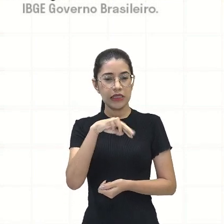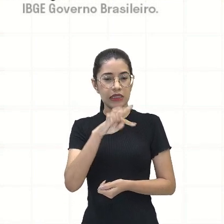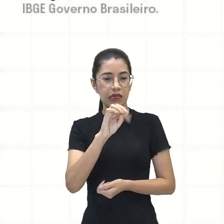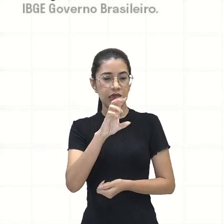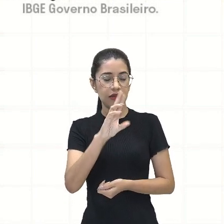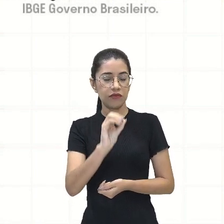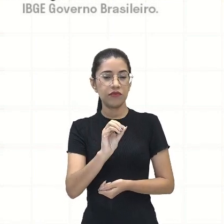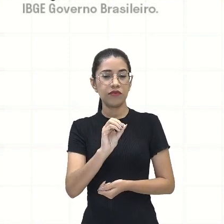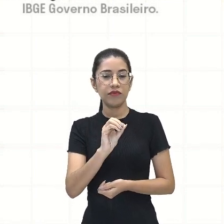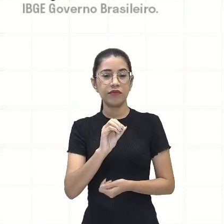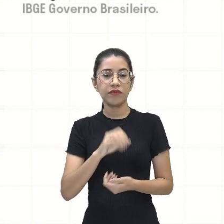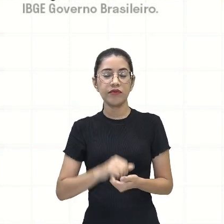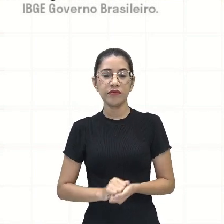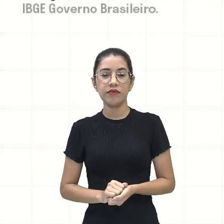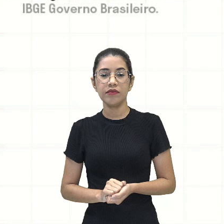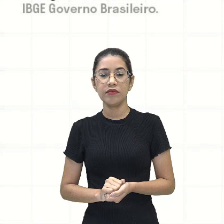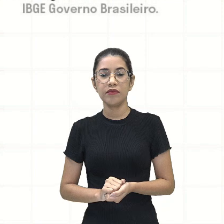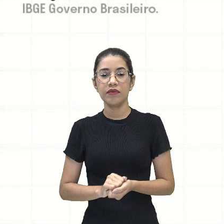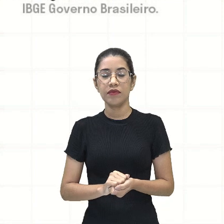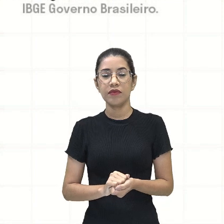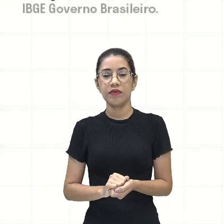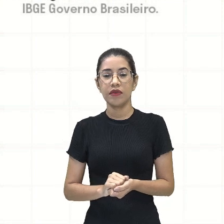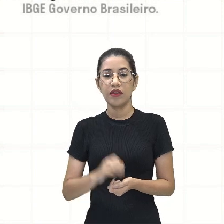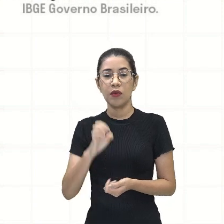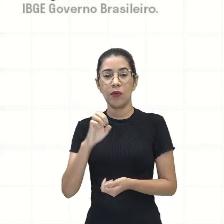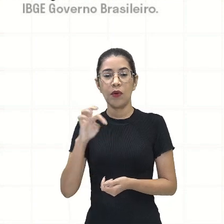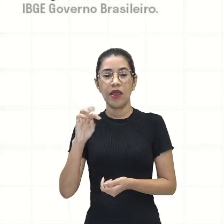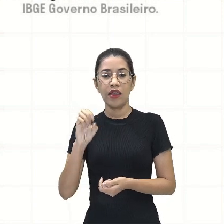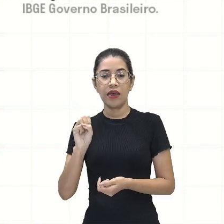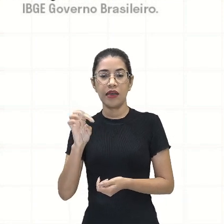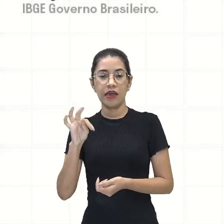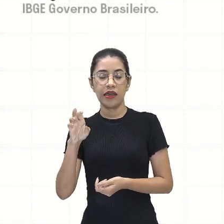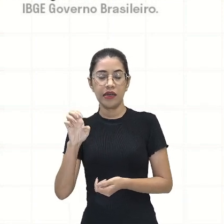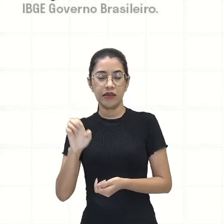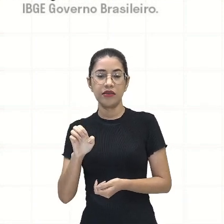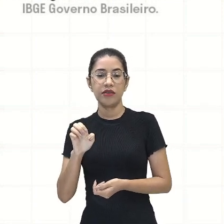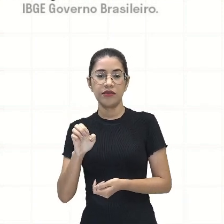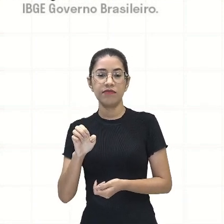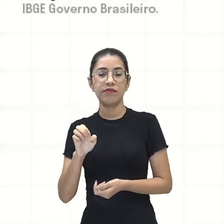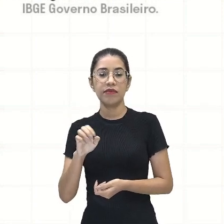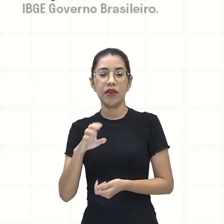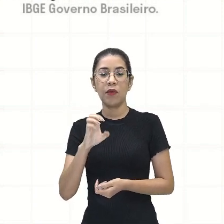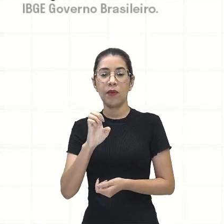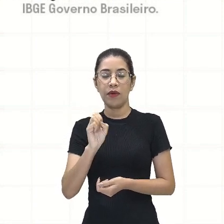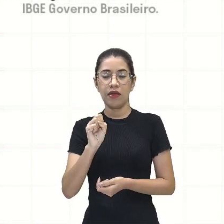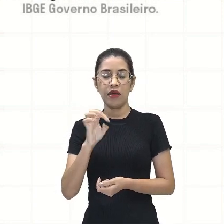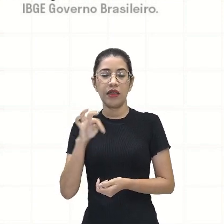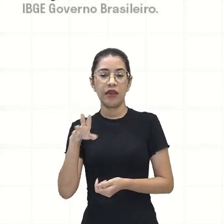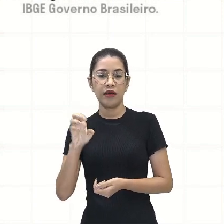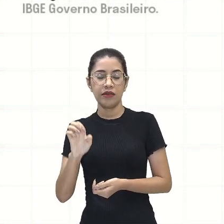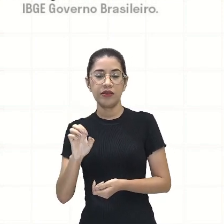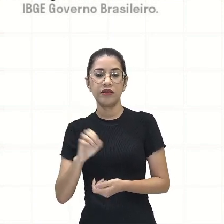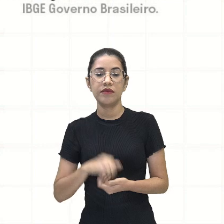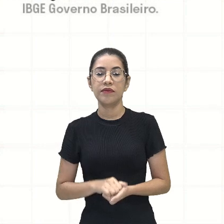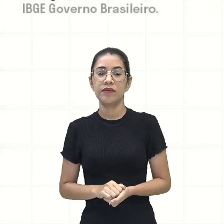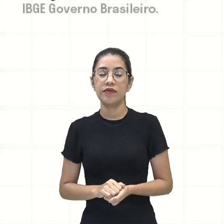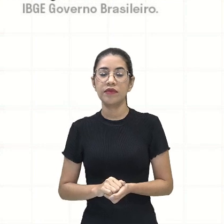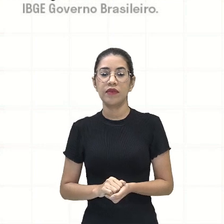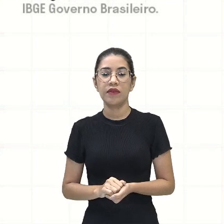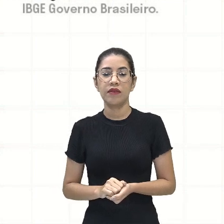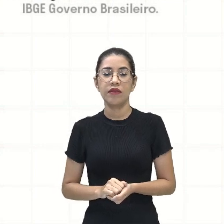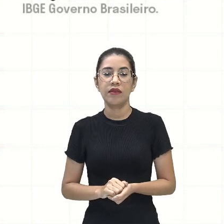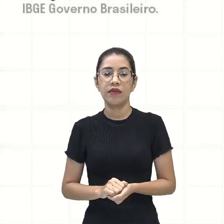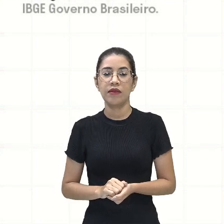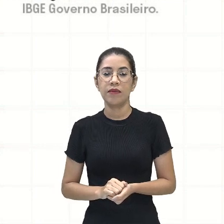a região centro. Aqui, olha, a região este, tá correto, tá bom? É assim mesmo que se escreve, região este,